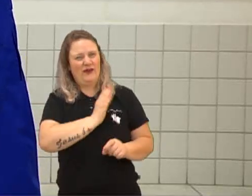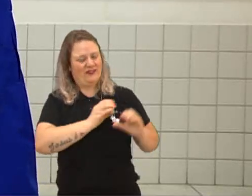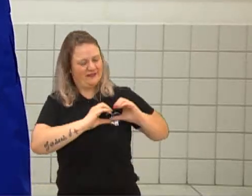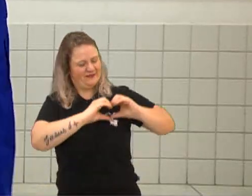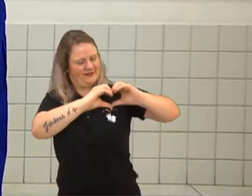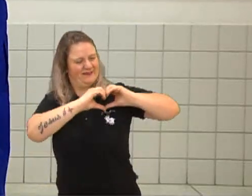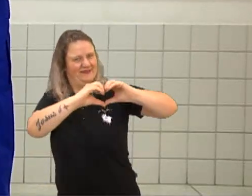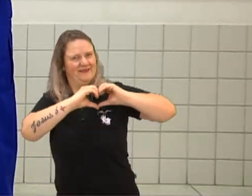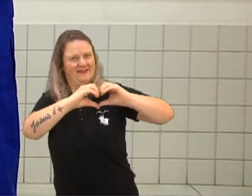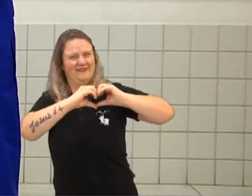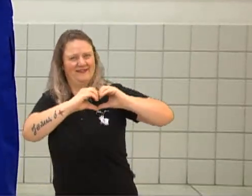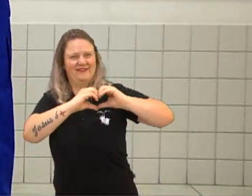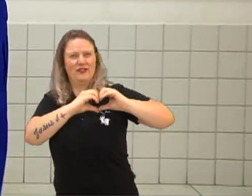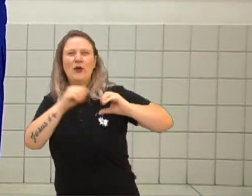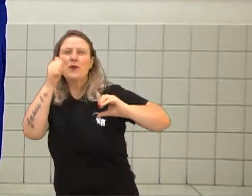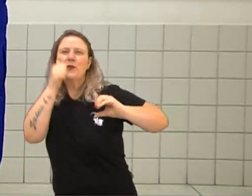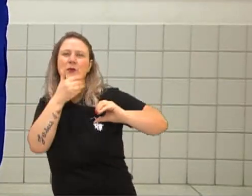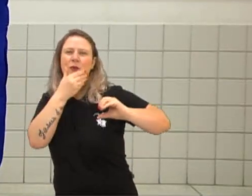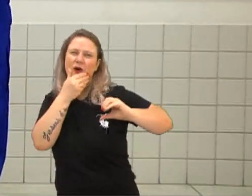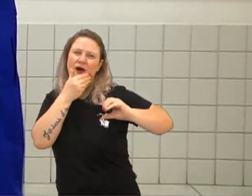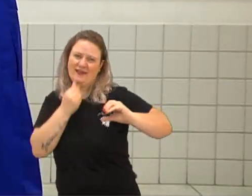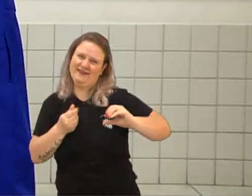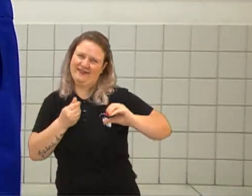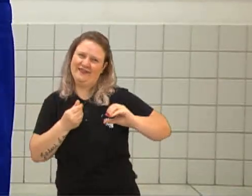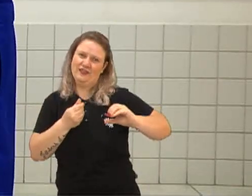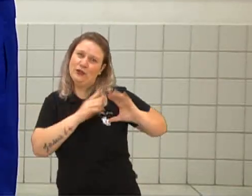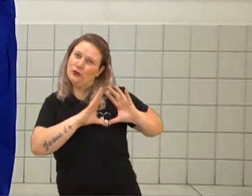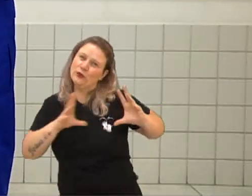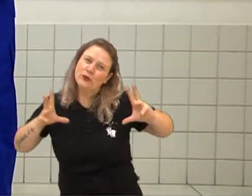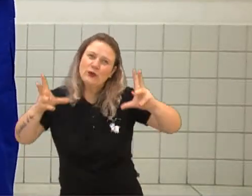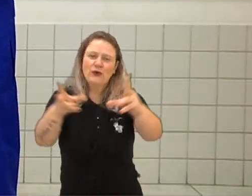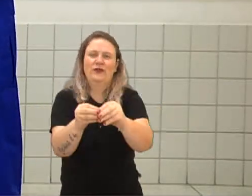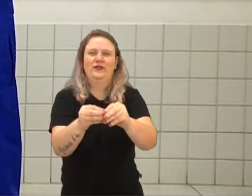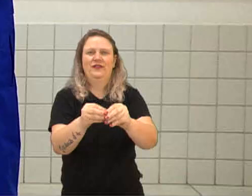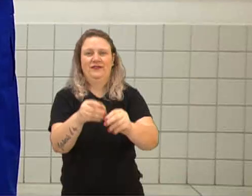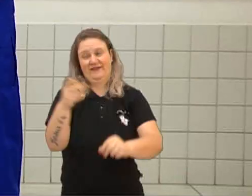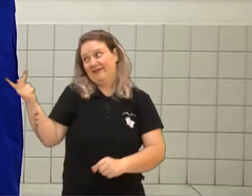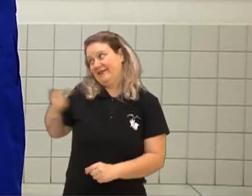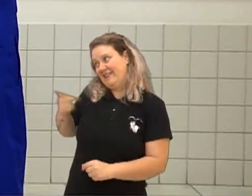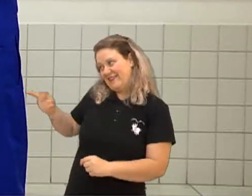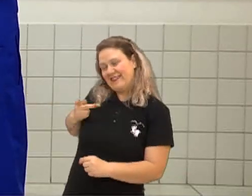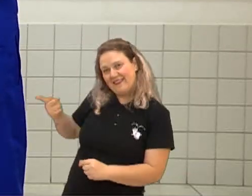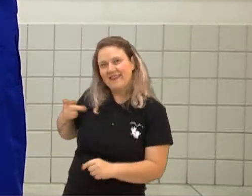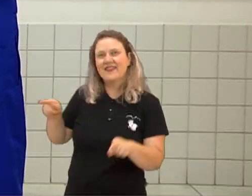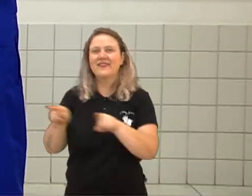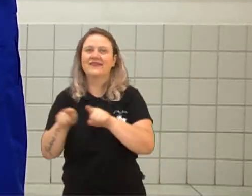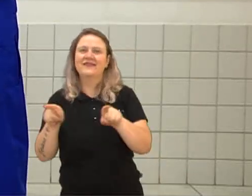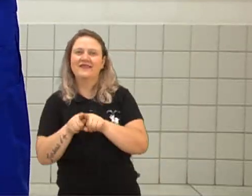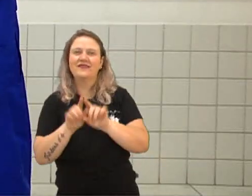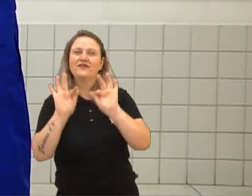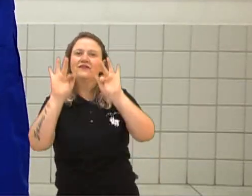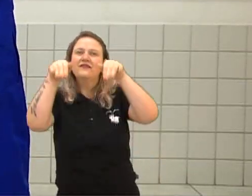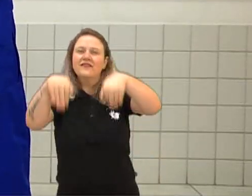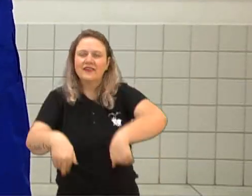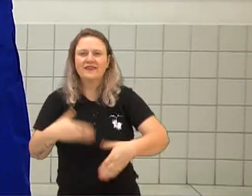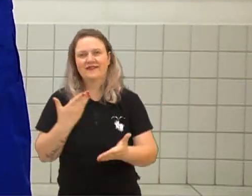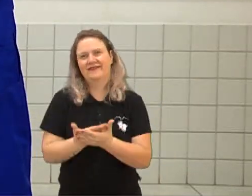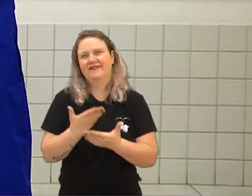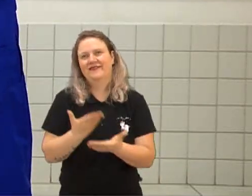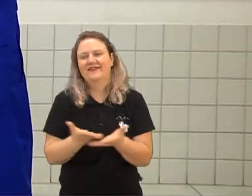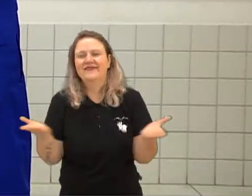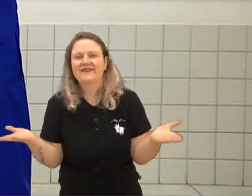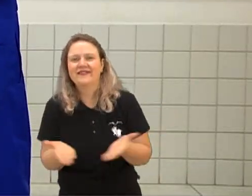vocês, queridos e queridas, da Prof. e da Prof. Rosa. E nós queremos aqui finalizar a nossa